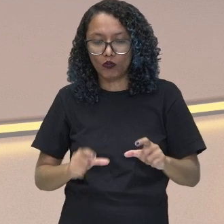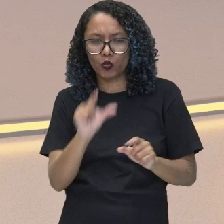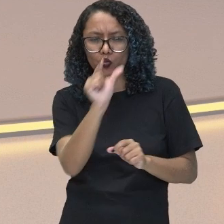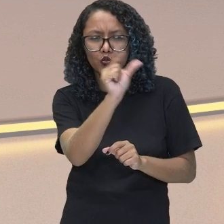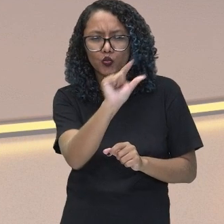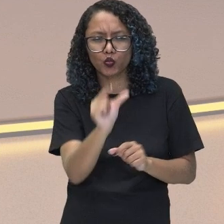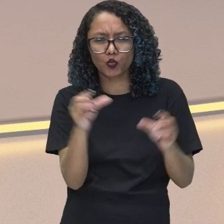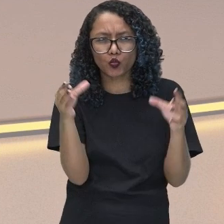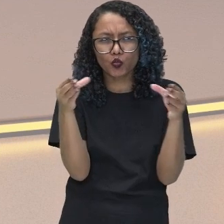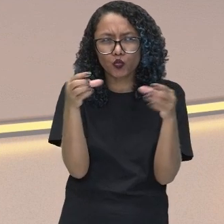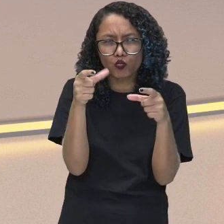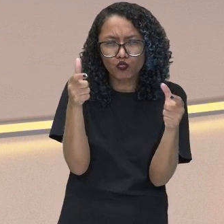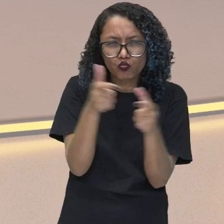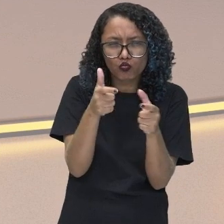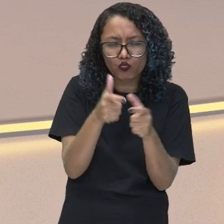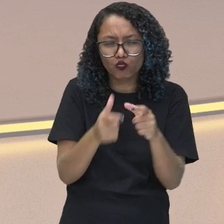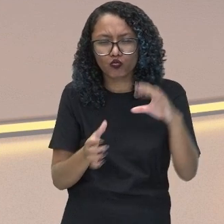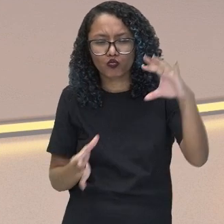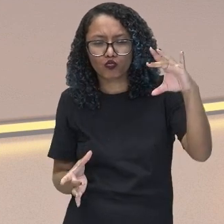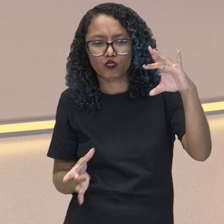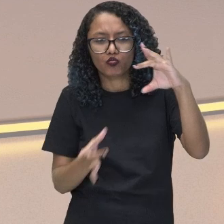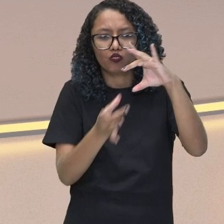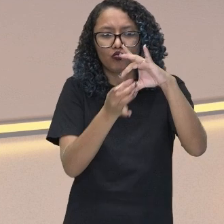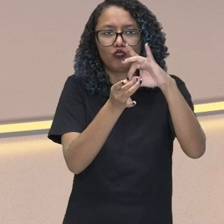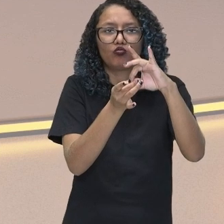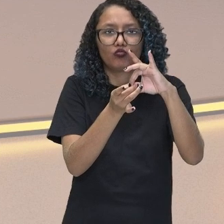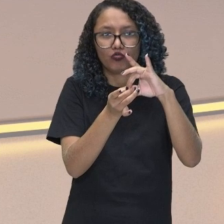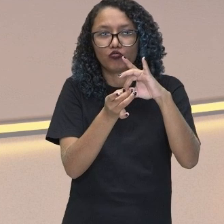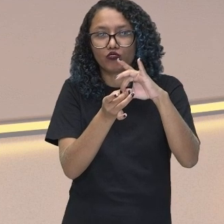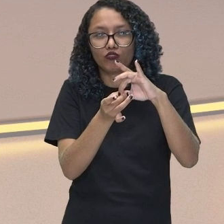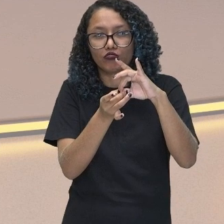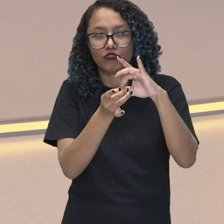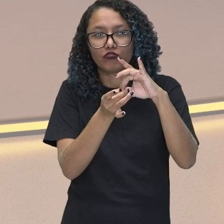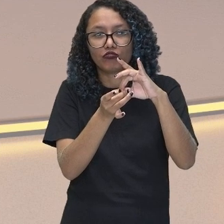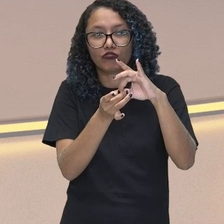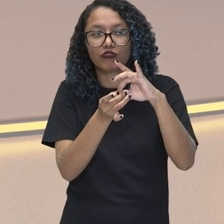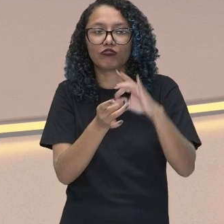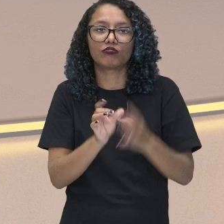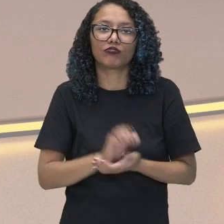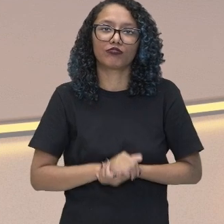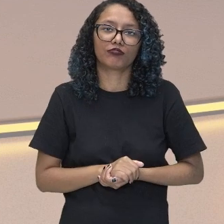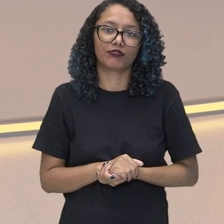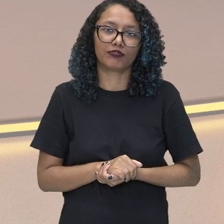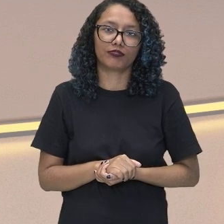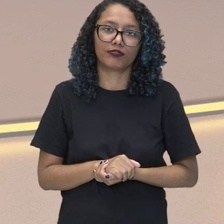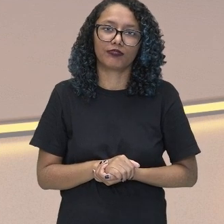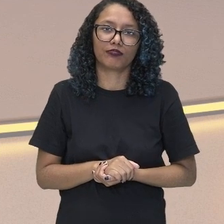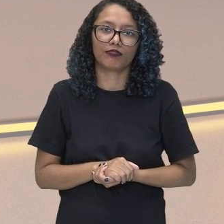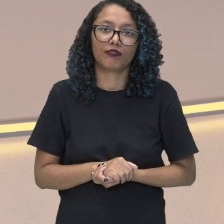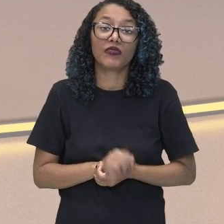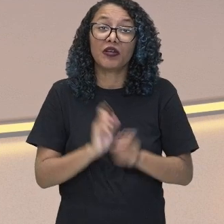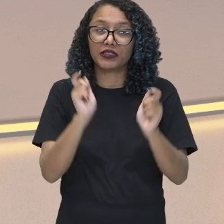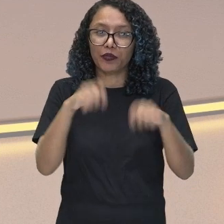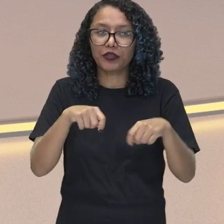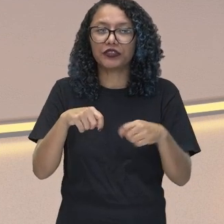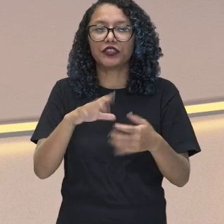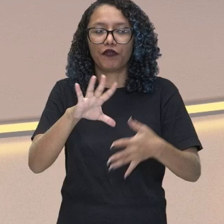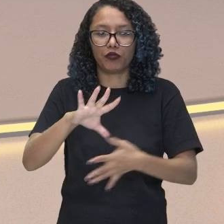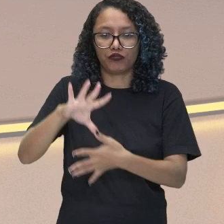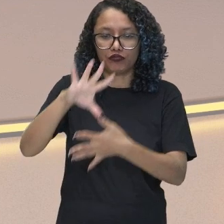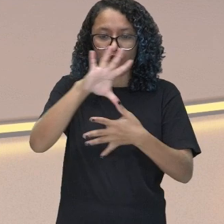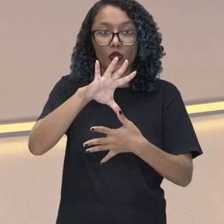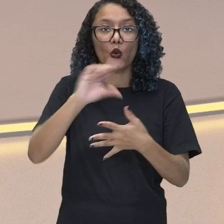liga a América do Norte à América do Sul, fazendo com que o continente americano seja um único bloco de